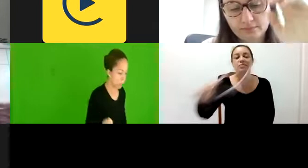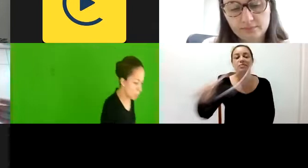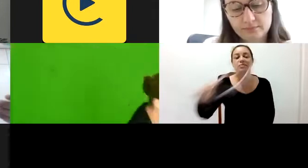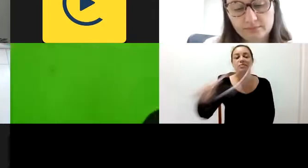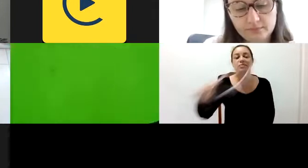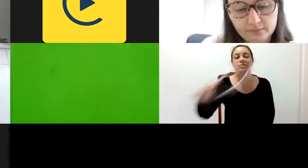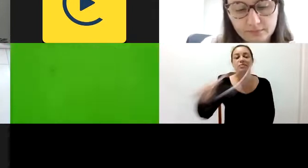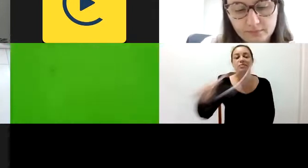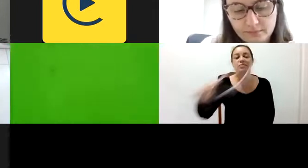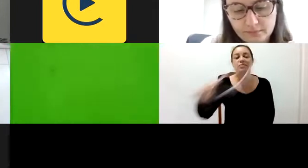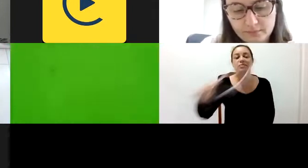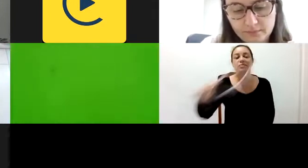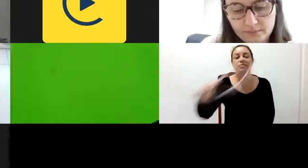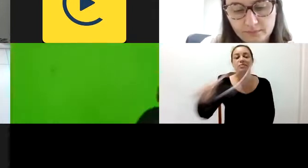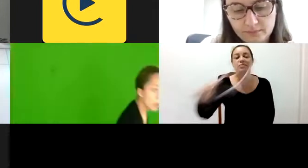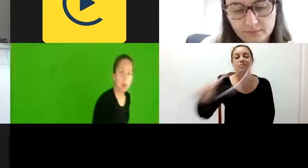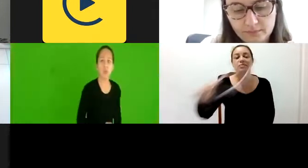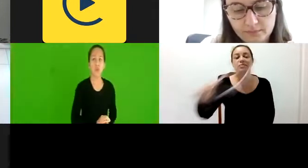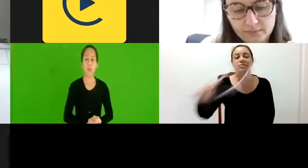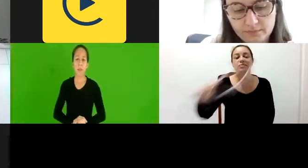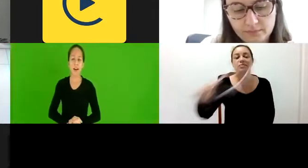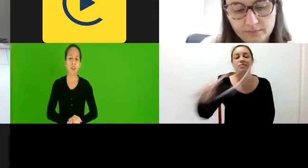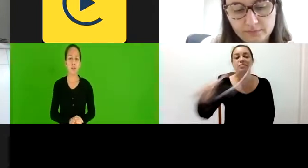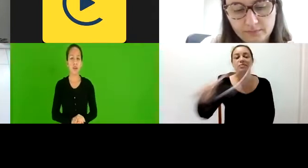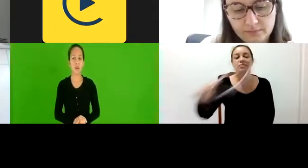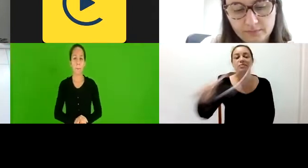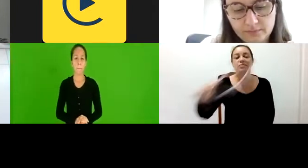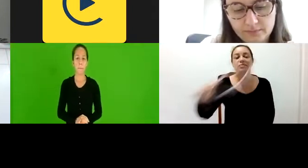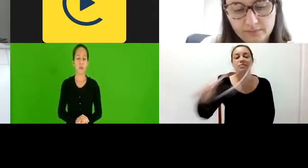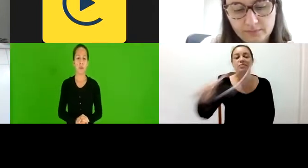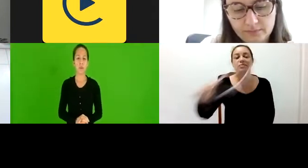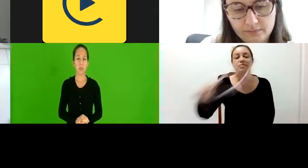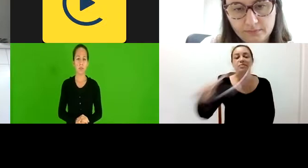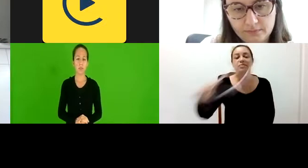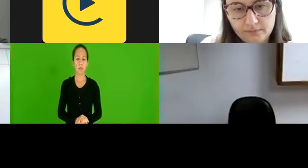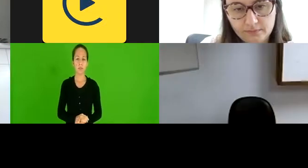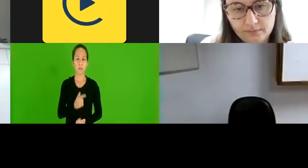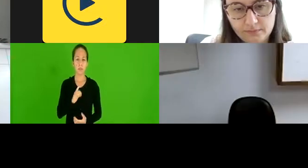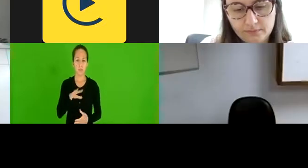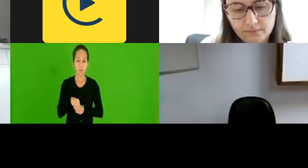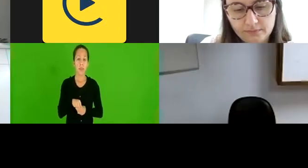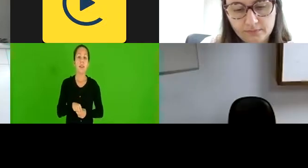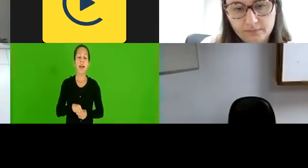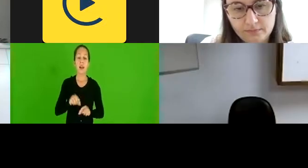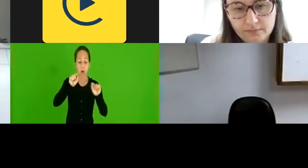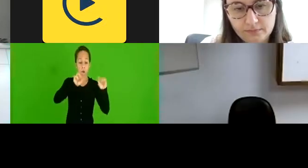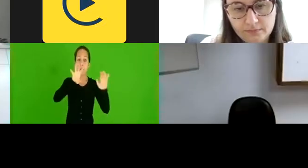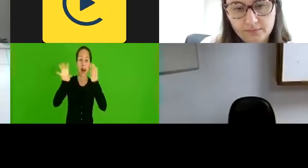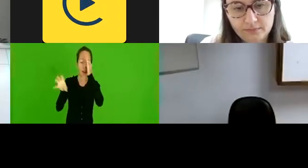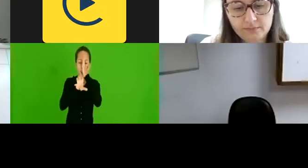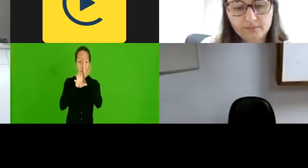que é avaliação, o que eles entendem do que é avaliação diagnóstica, se isso daí já é uma